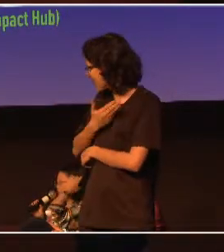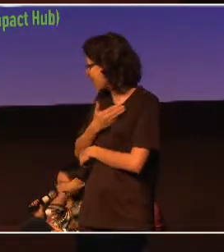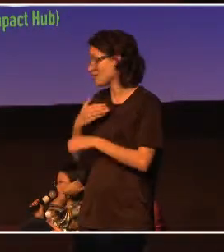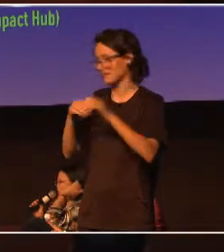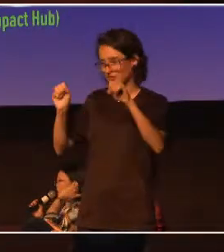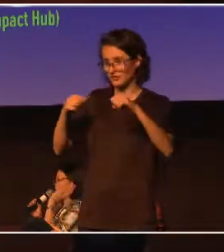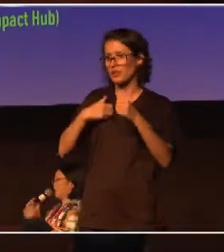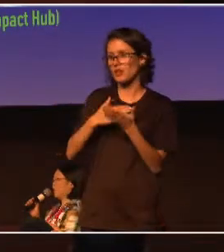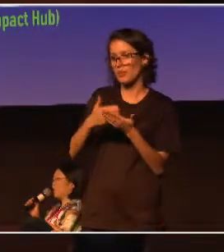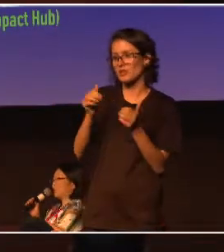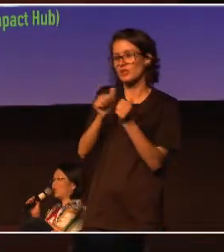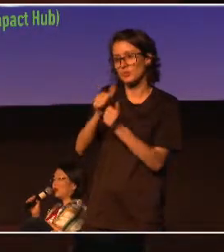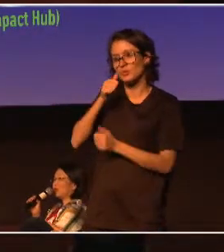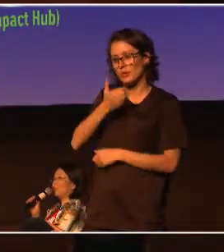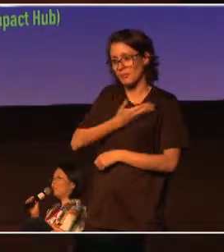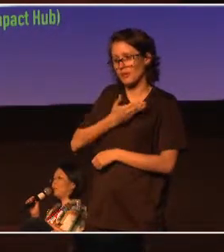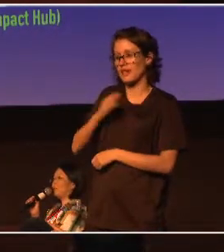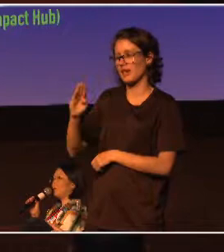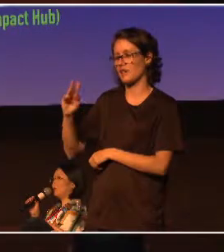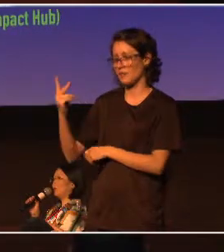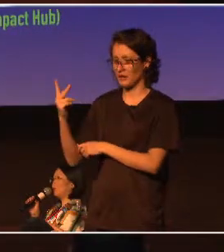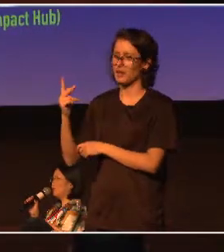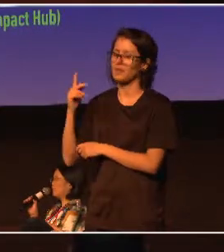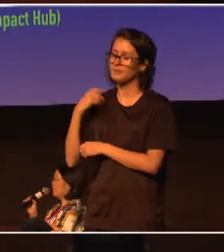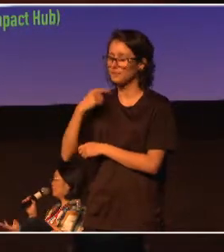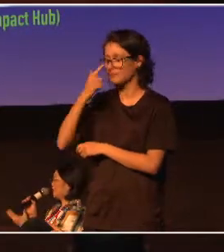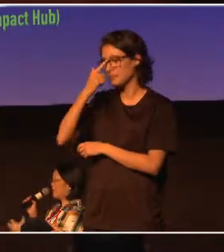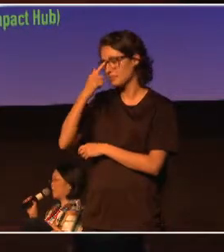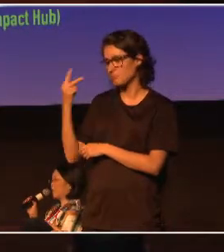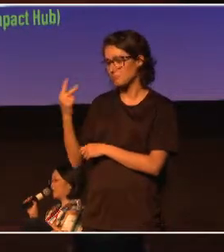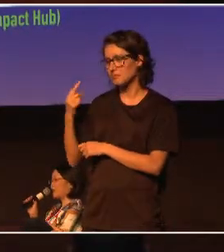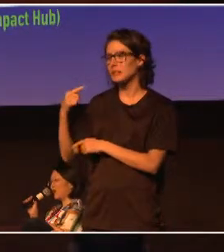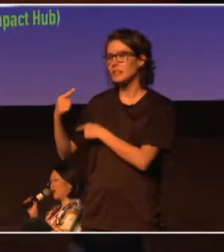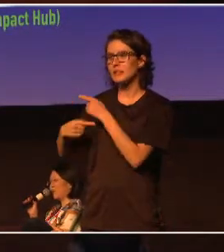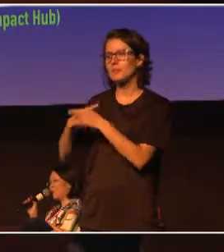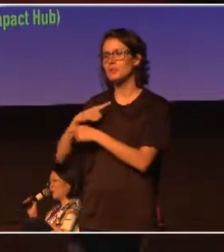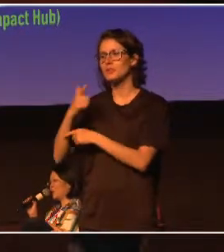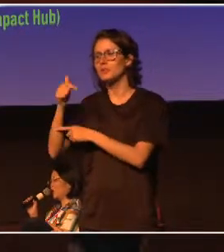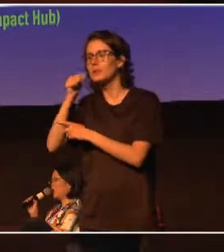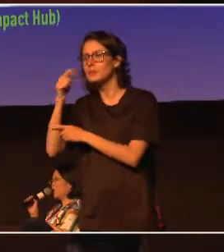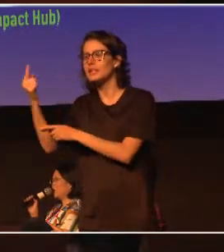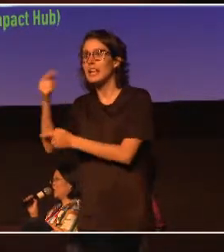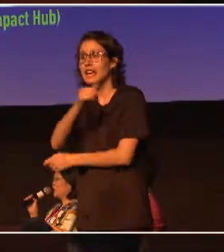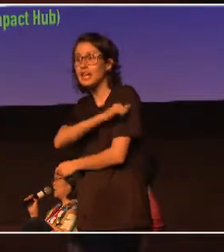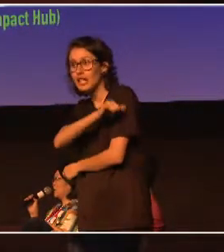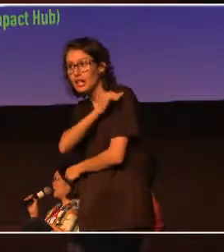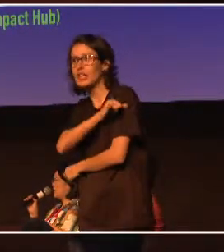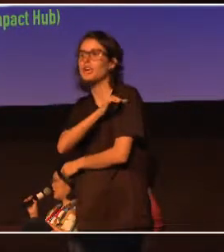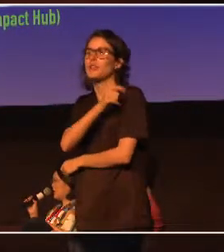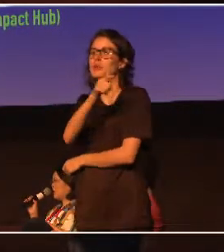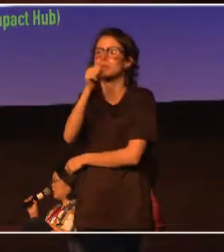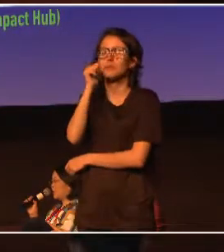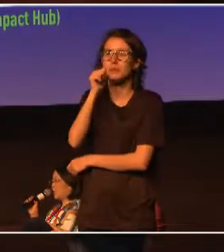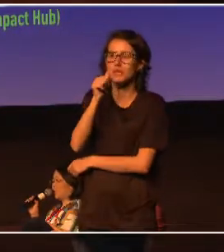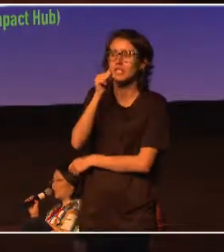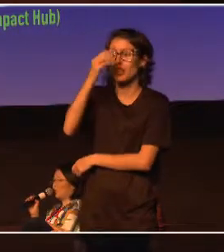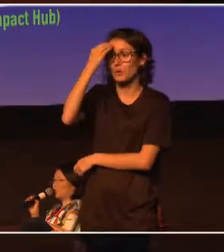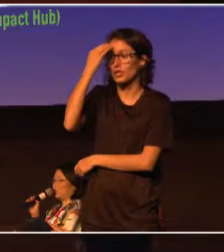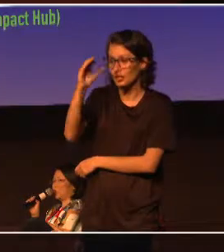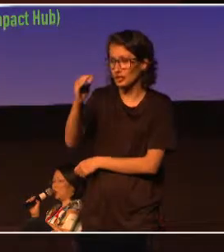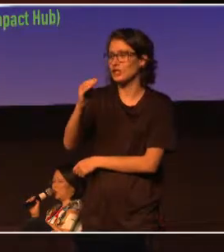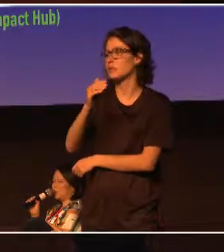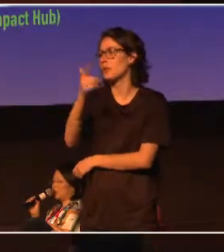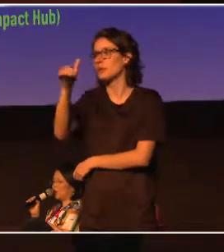Delza Carvalho, de Belo Horizonte, e logo vieram a Marcela, do Rio de Janeiro, Graciele, de